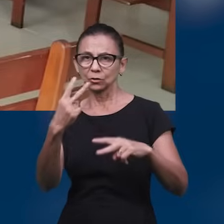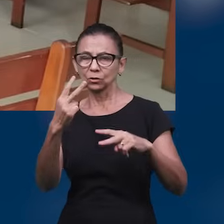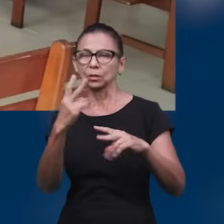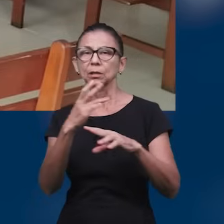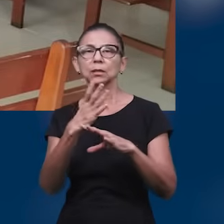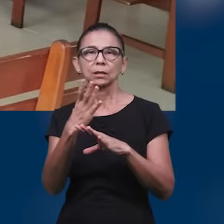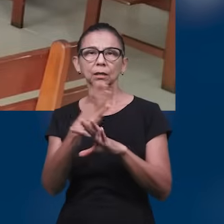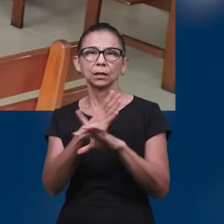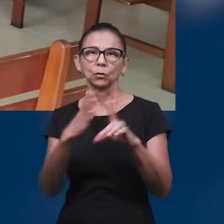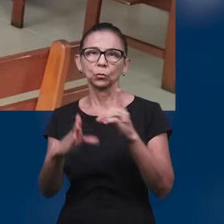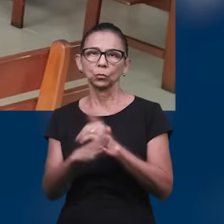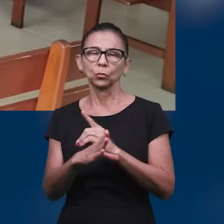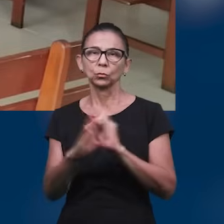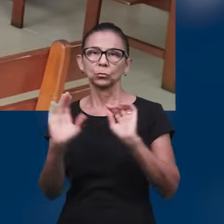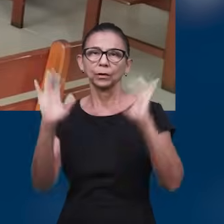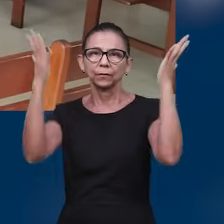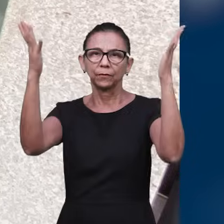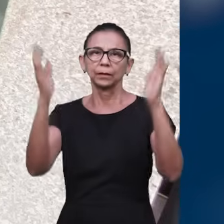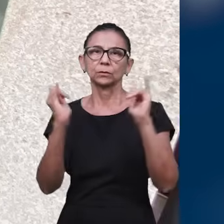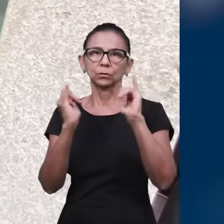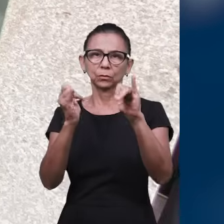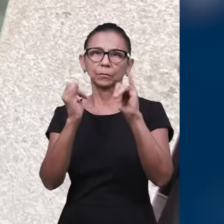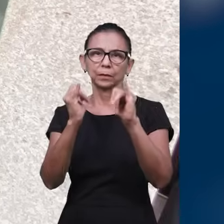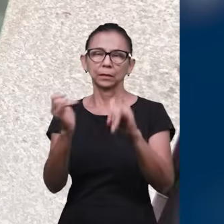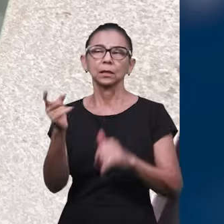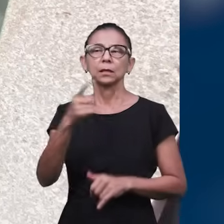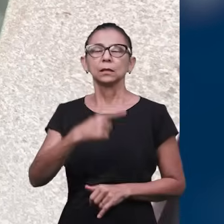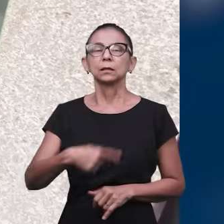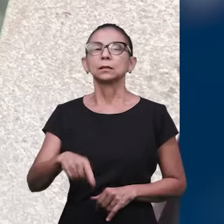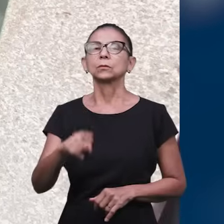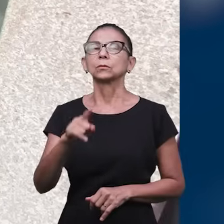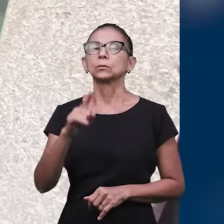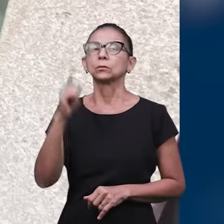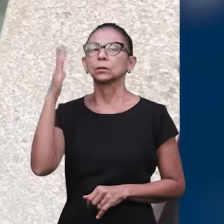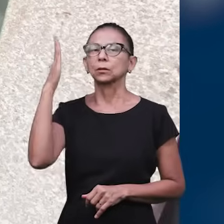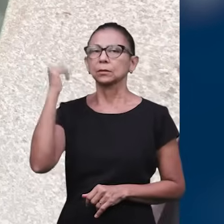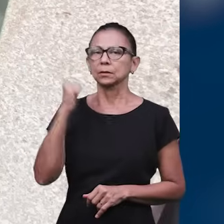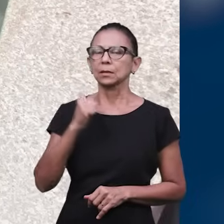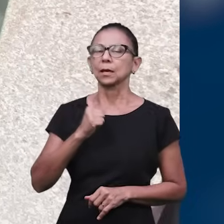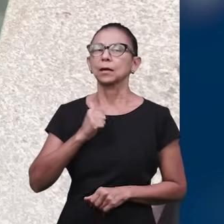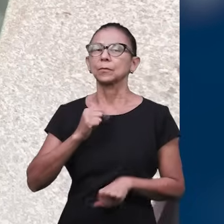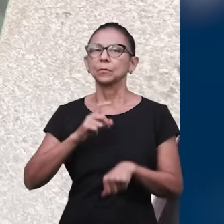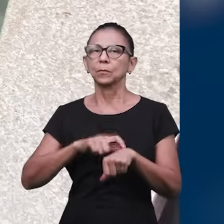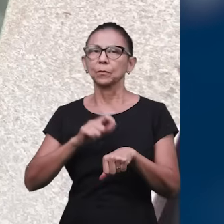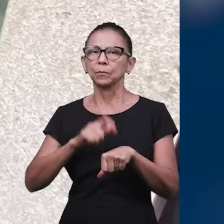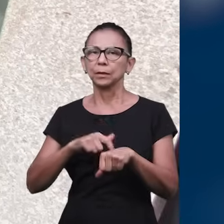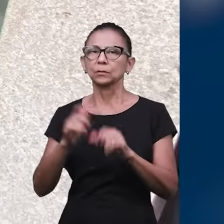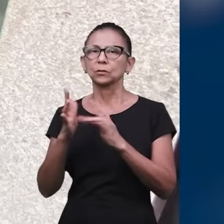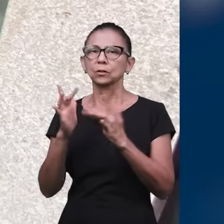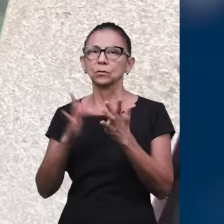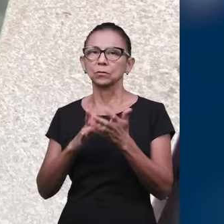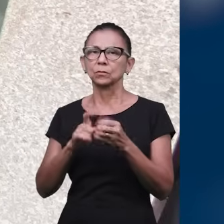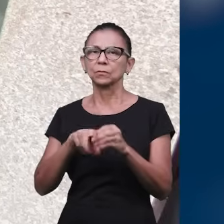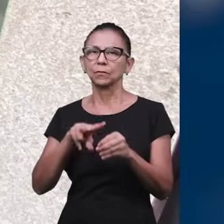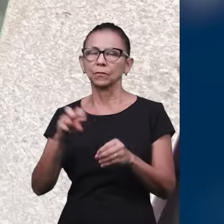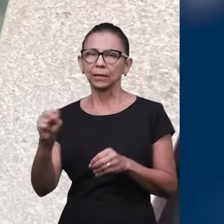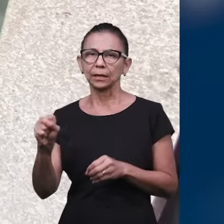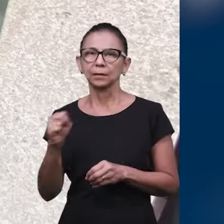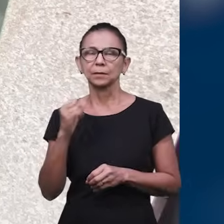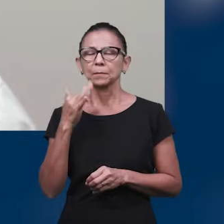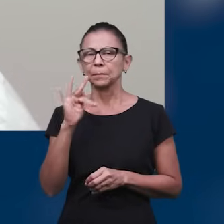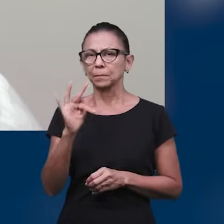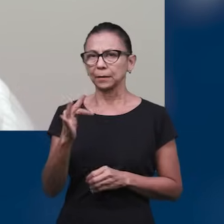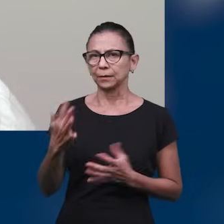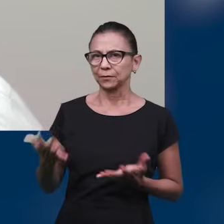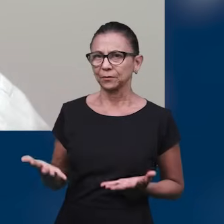abordado, todos saíram conscientes do momento atual em que vivemos e que Jesus em breve voltará. Louvado seja o nome do